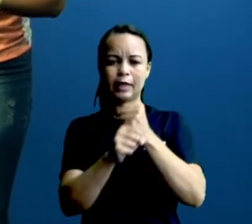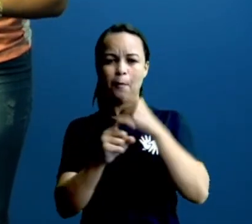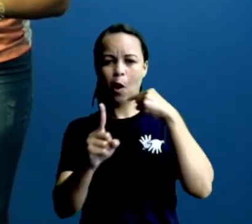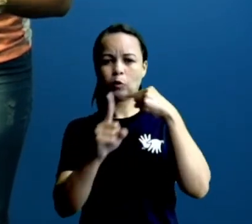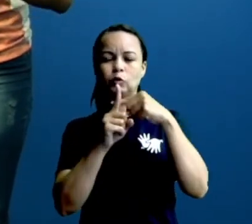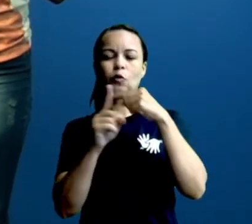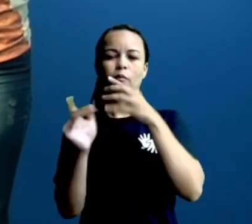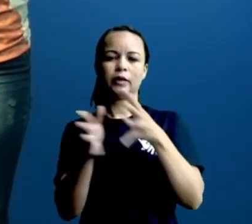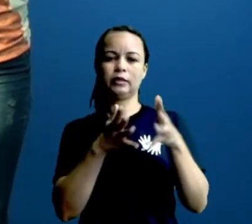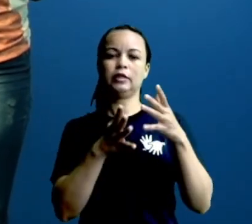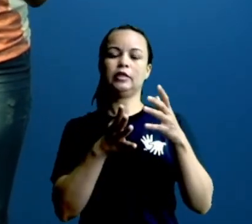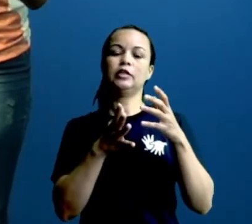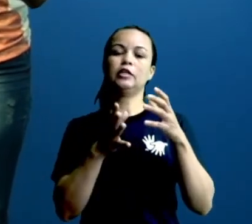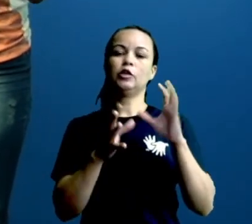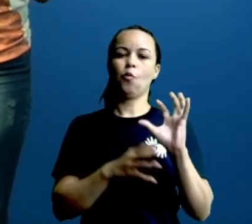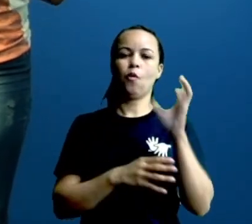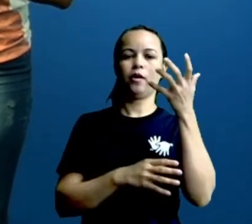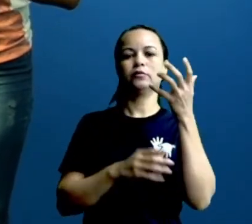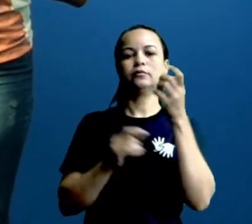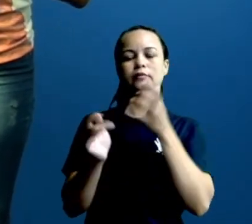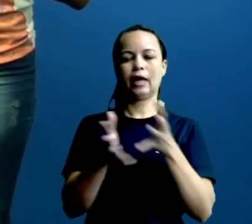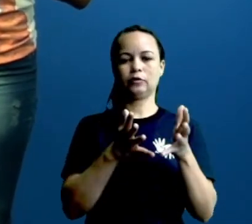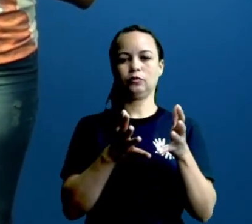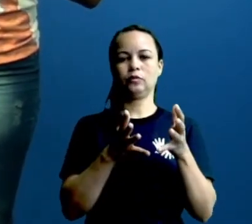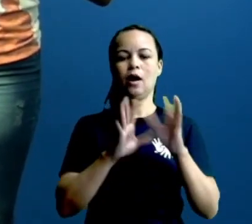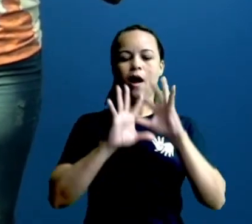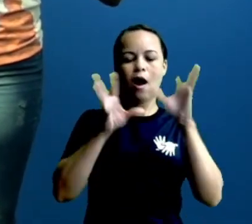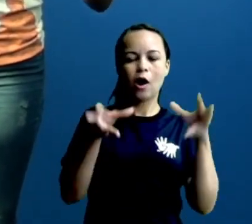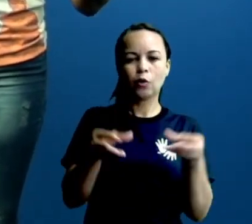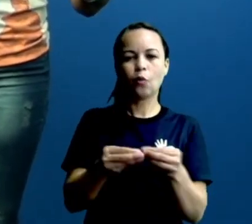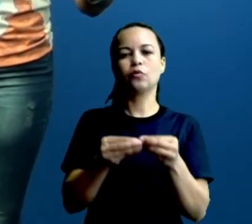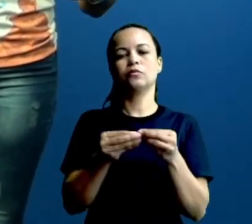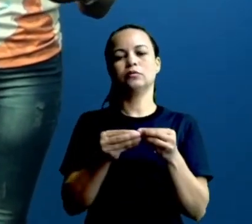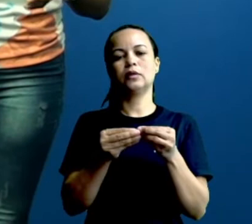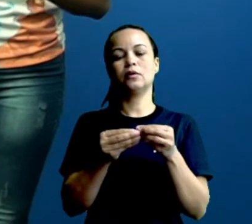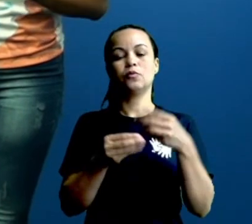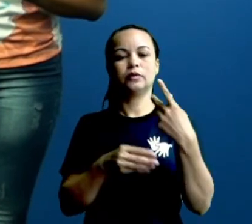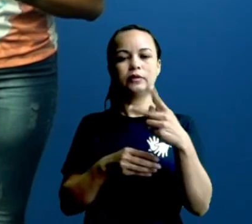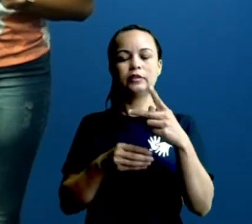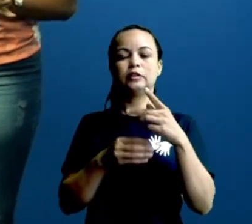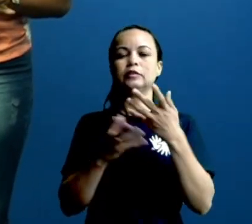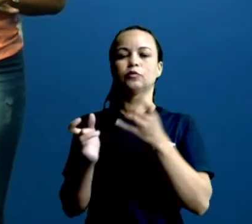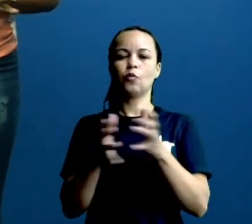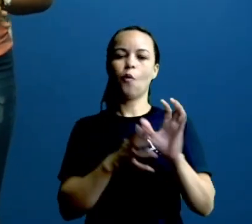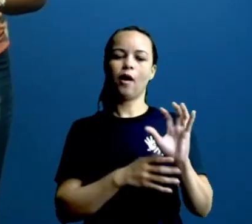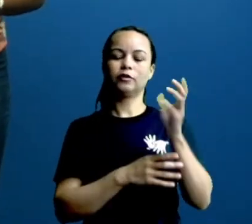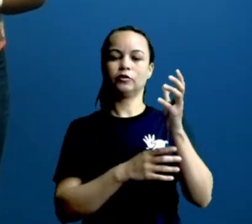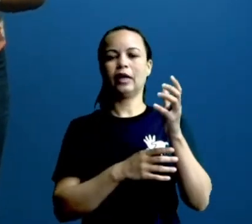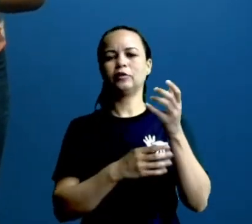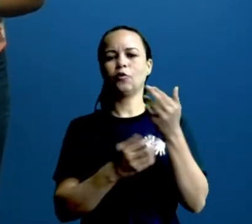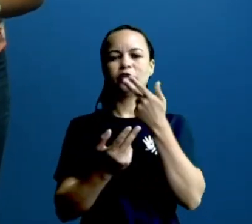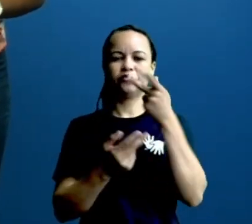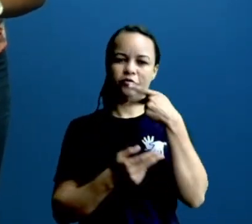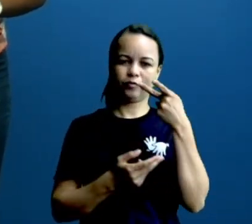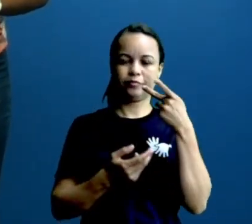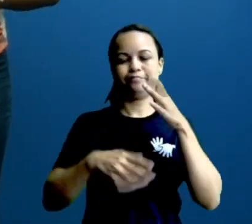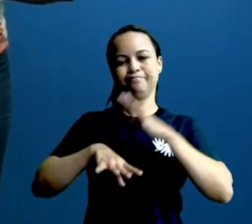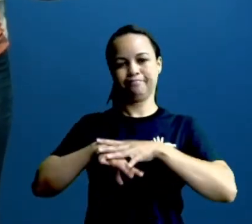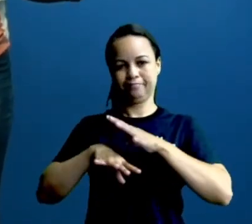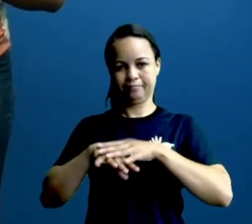esse resultado. A conclusão ou o fim é chamado aí do resultado, como a gente diz na matemática,